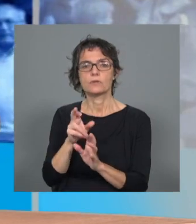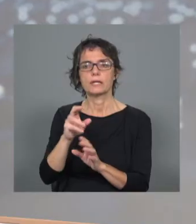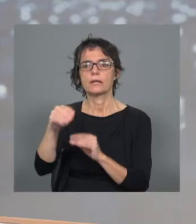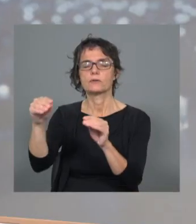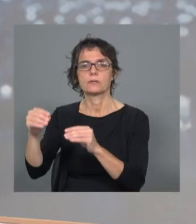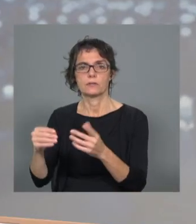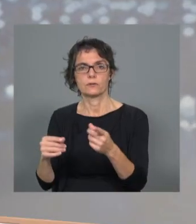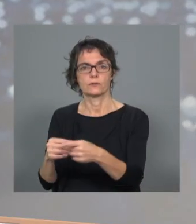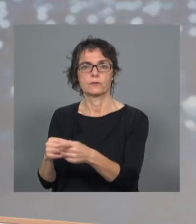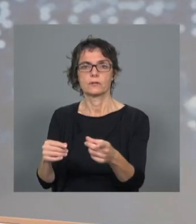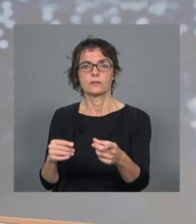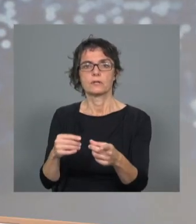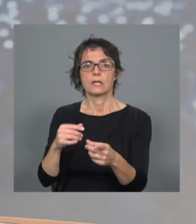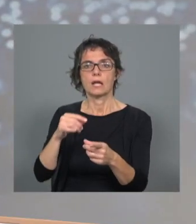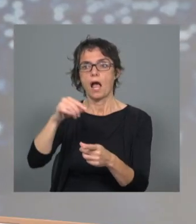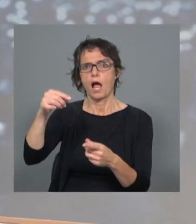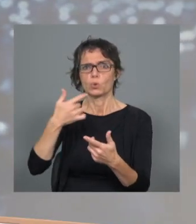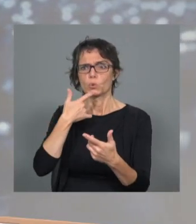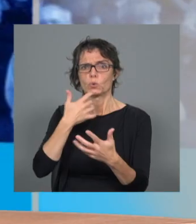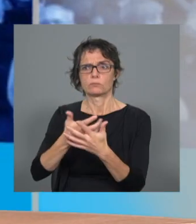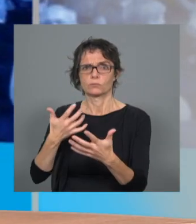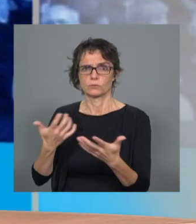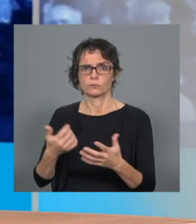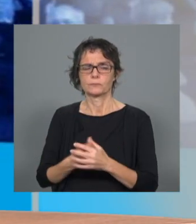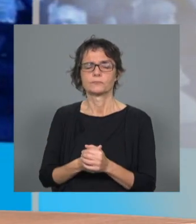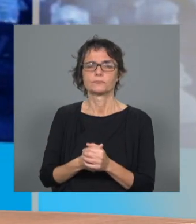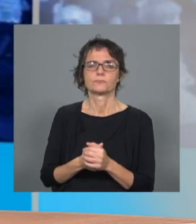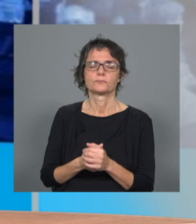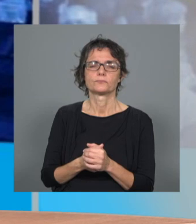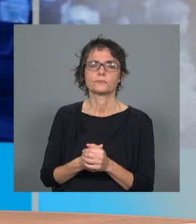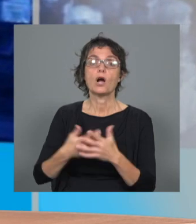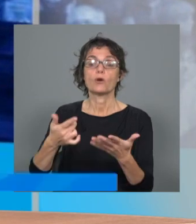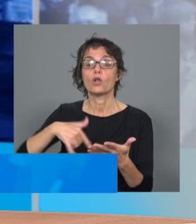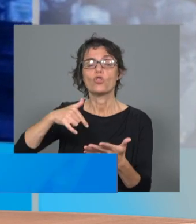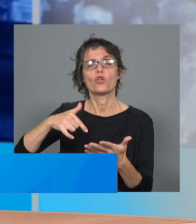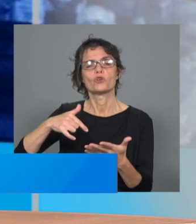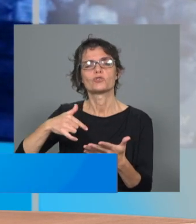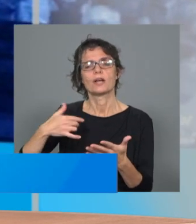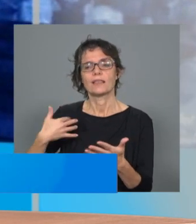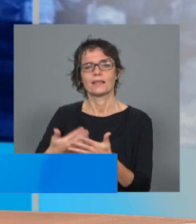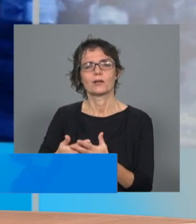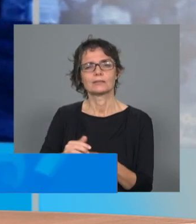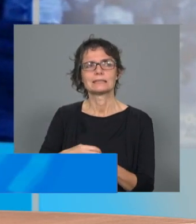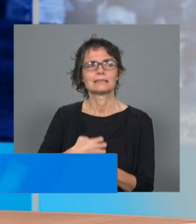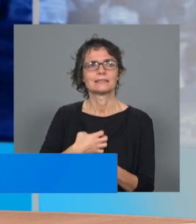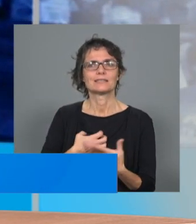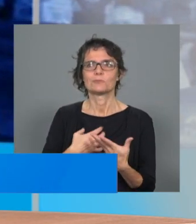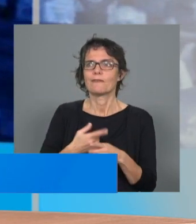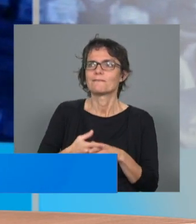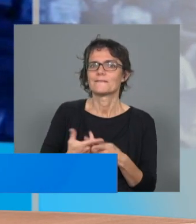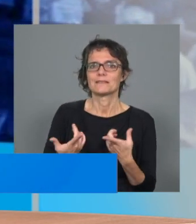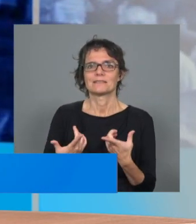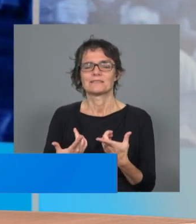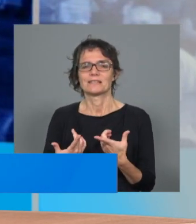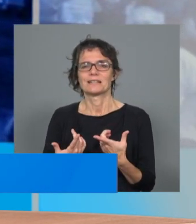que, entretanto, já vão começando a surgir naturalmente. Aquilo que temos sentido até este momento é um entusiasmo muito grande e uma